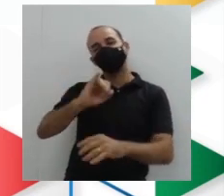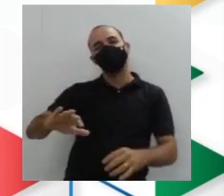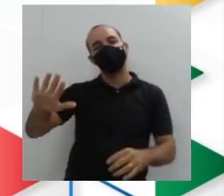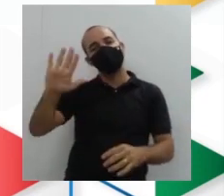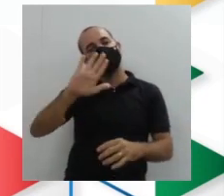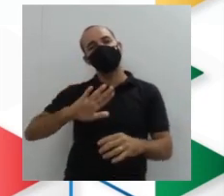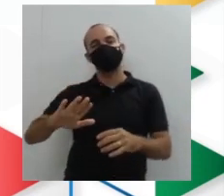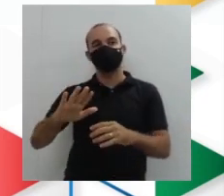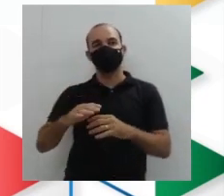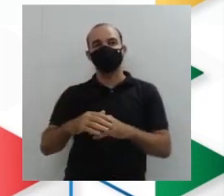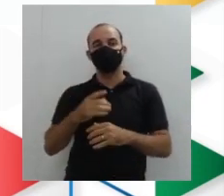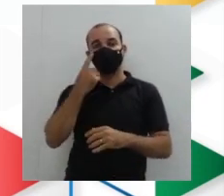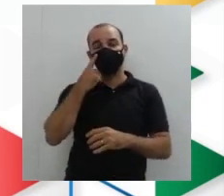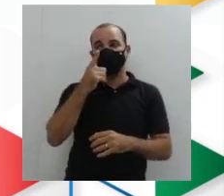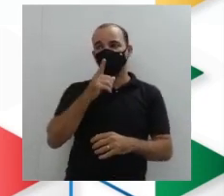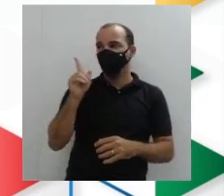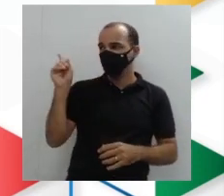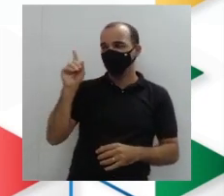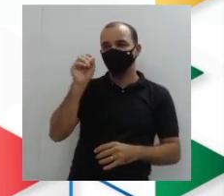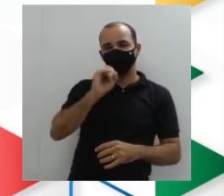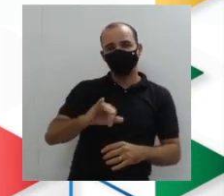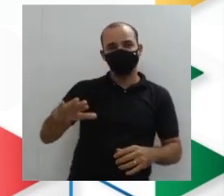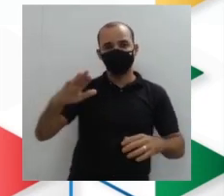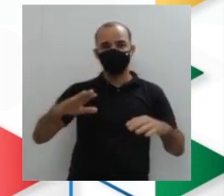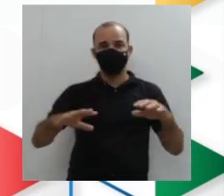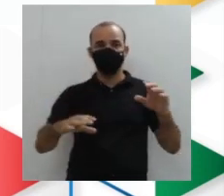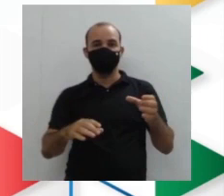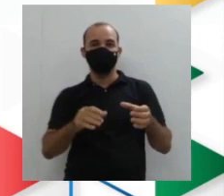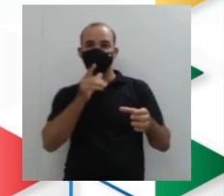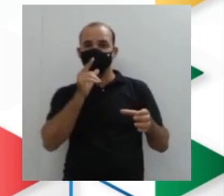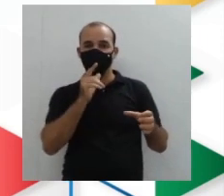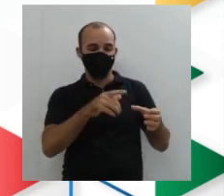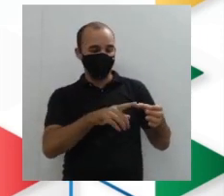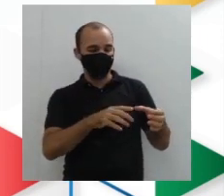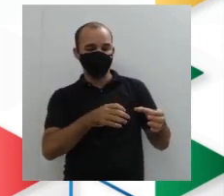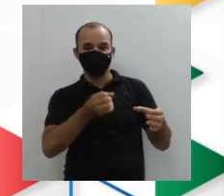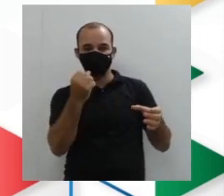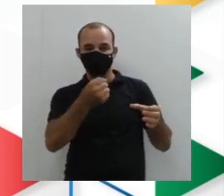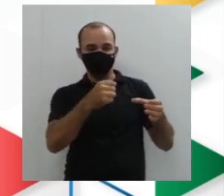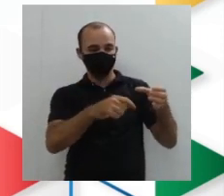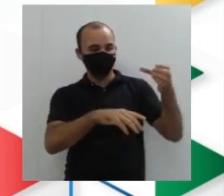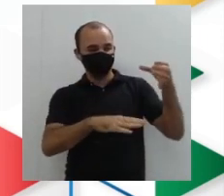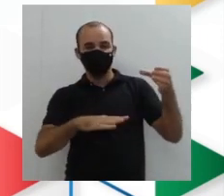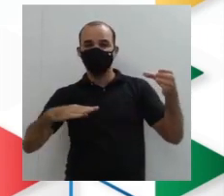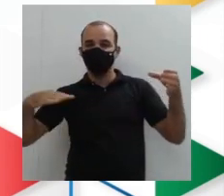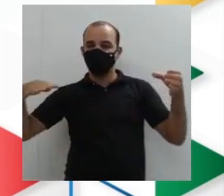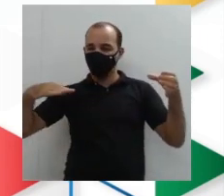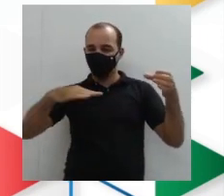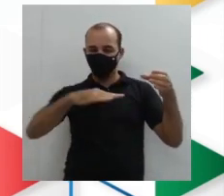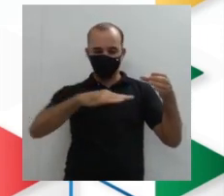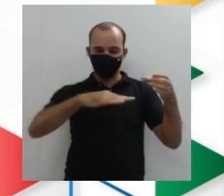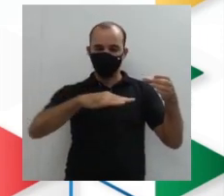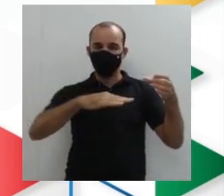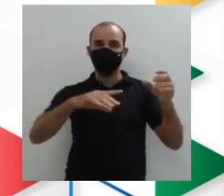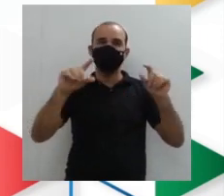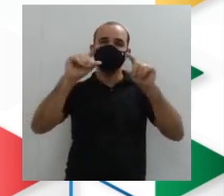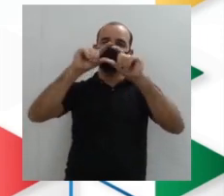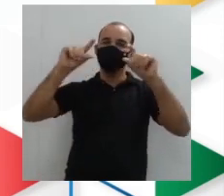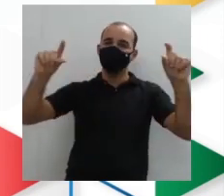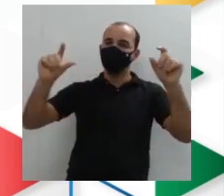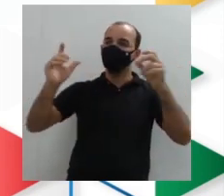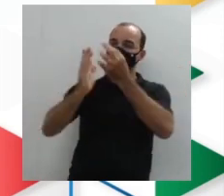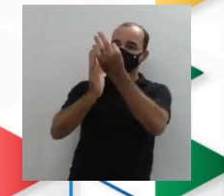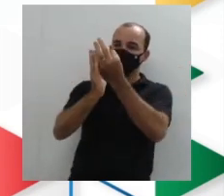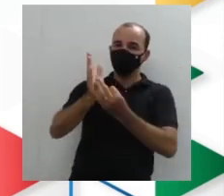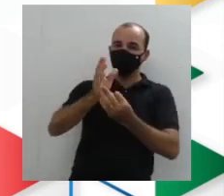a bebida mudar o seu destino. O que é que nós temos aí? O que é que nós vemos nesse texto? Nós temos